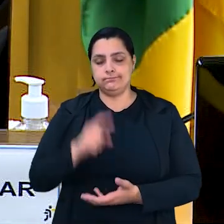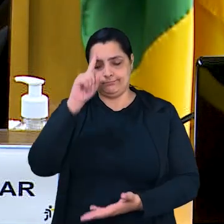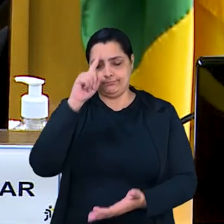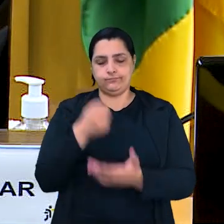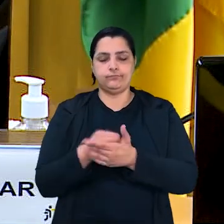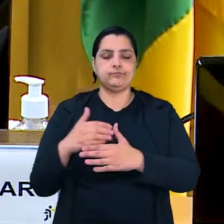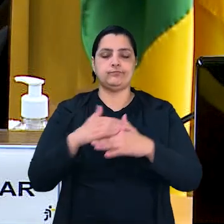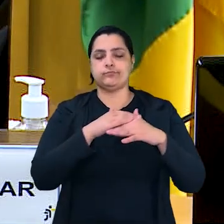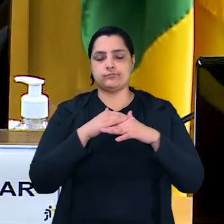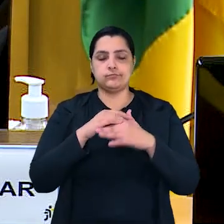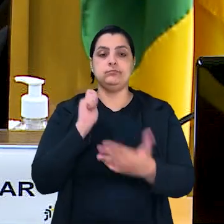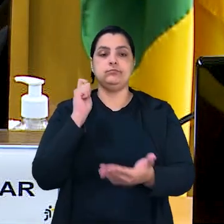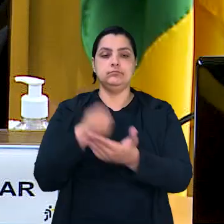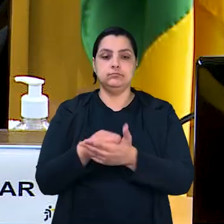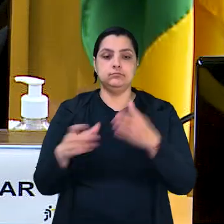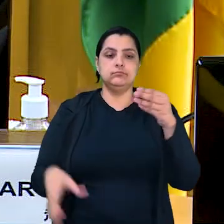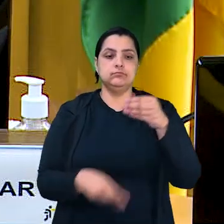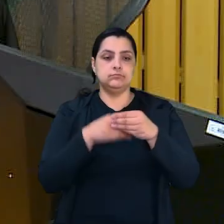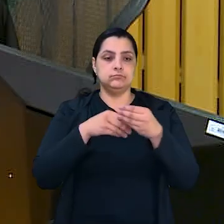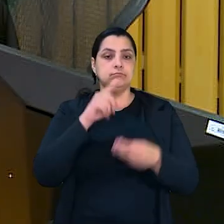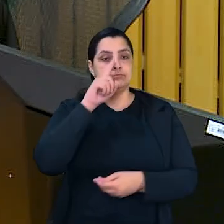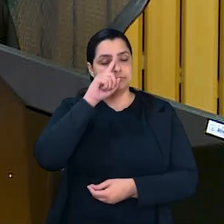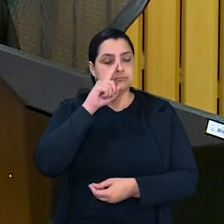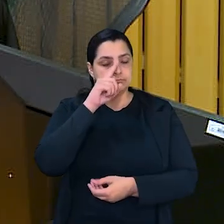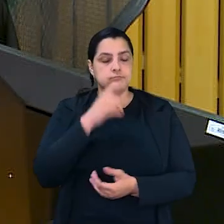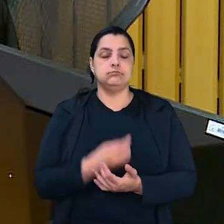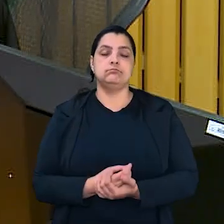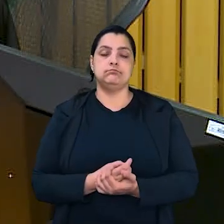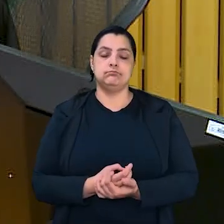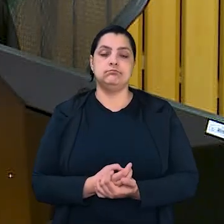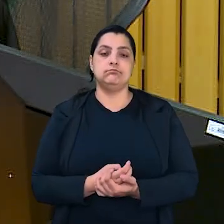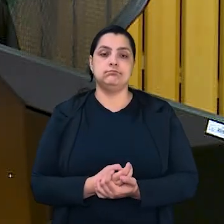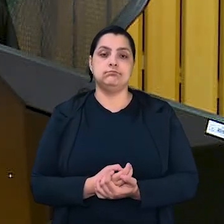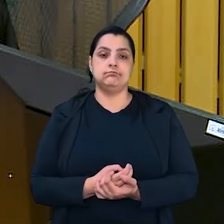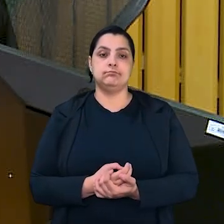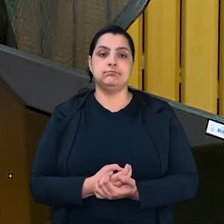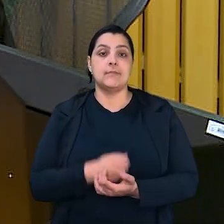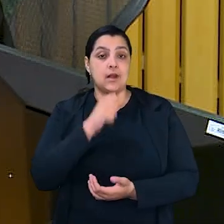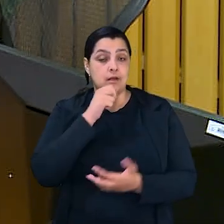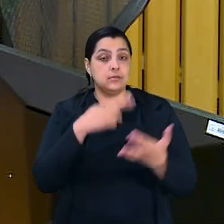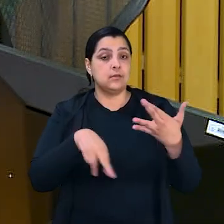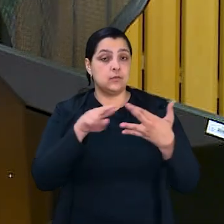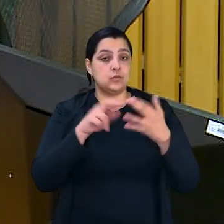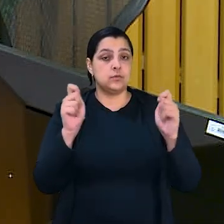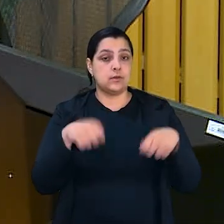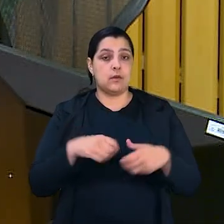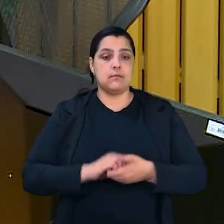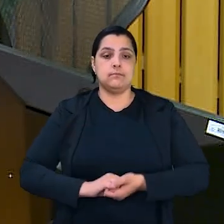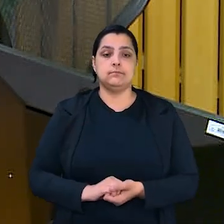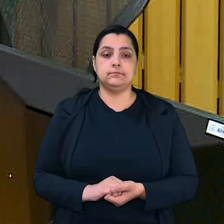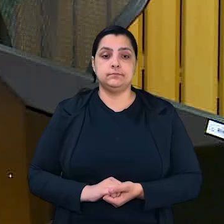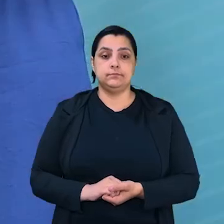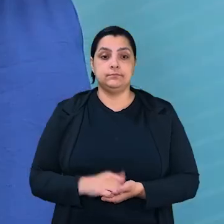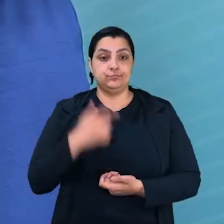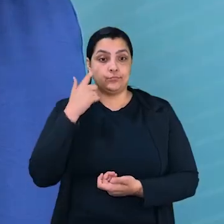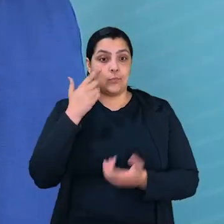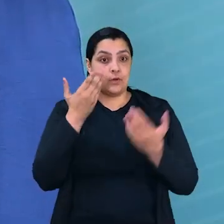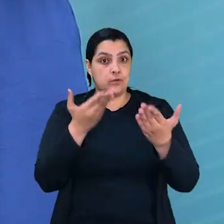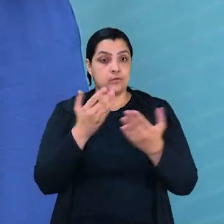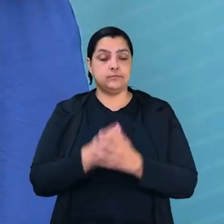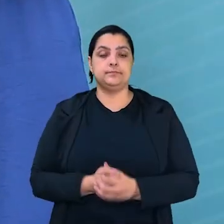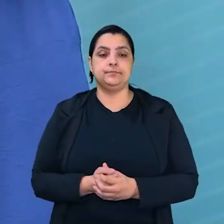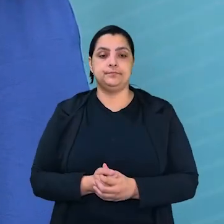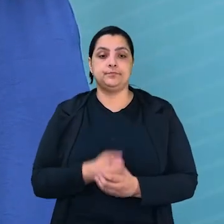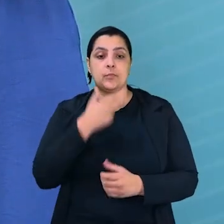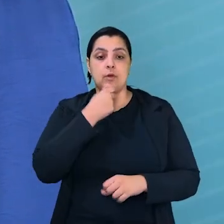decisão unânime, ficou mantido o pagamento de adicional de periculosidade ao pedreiro. Ainda cabe recurso. E olha só